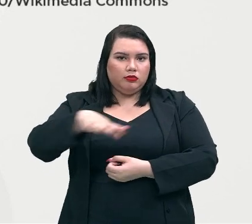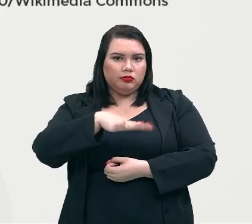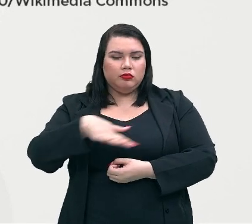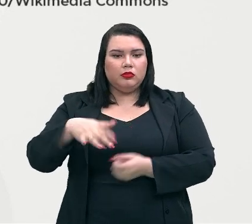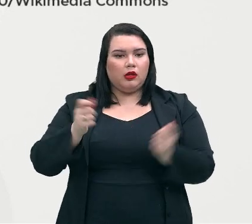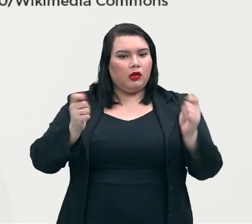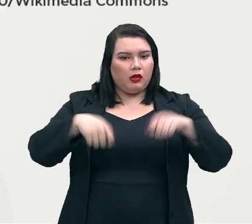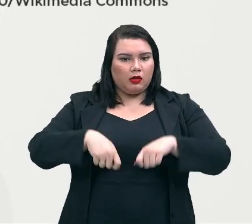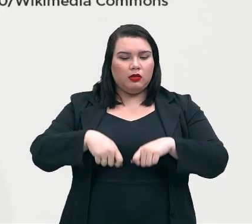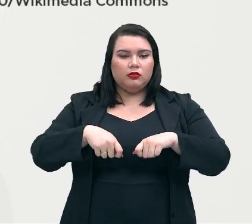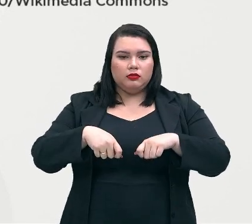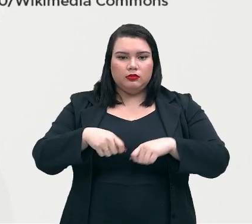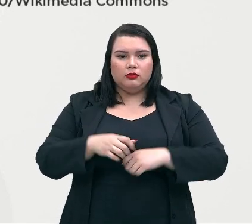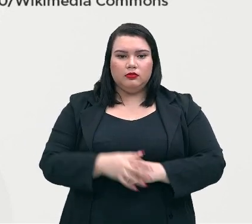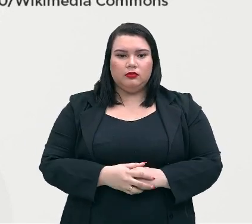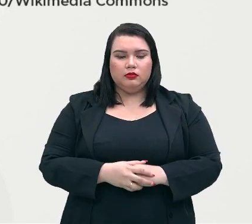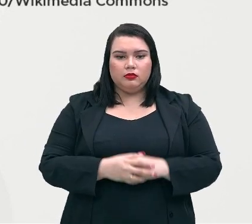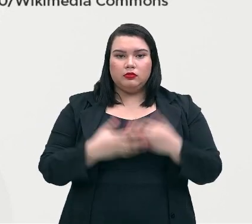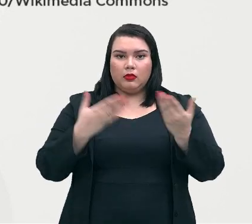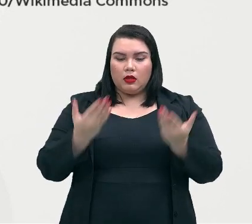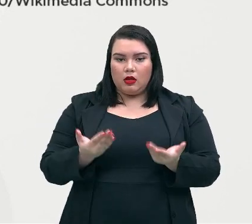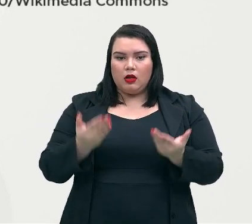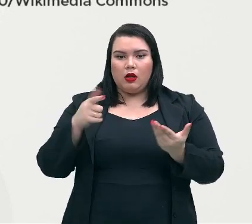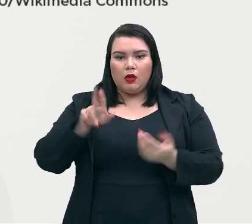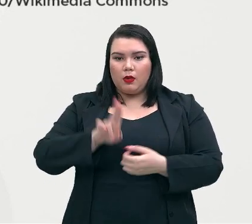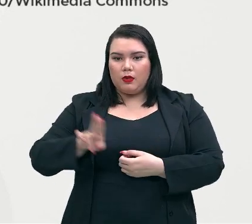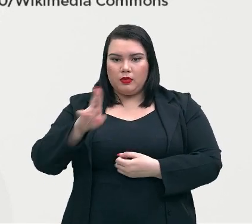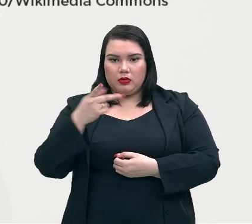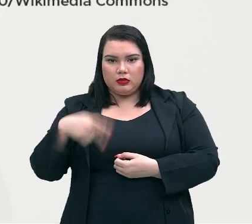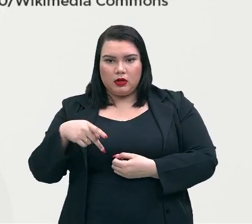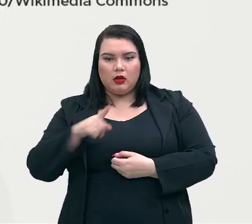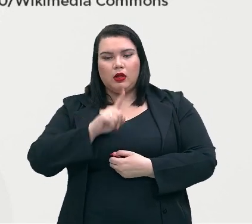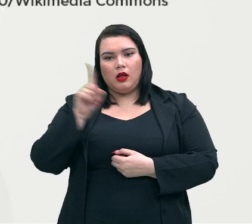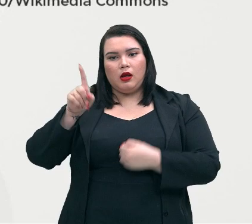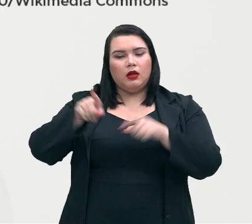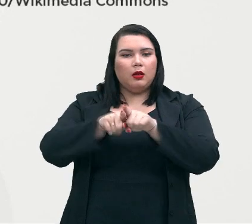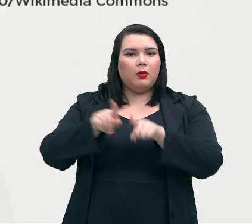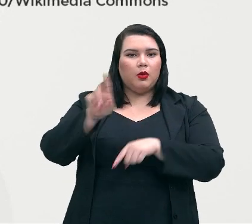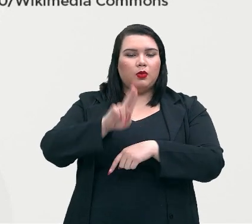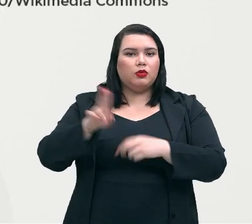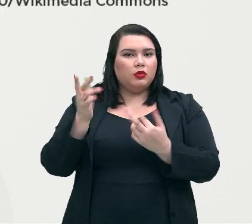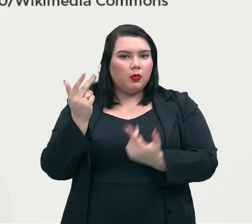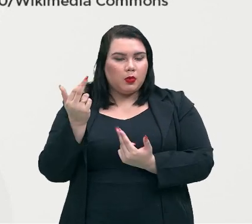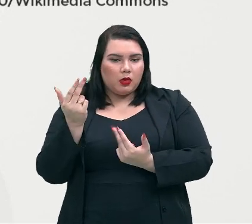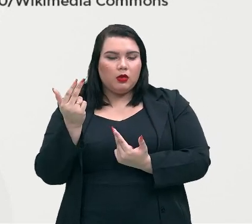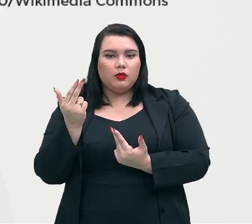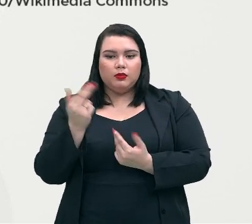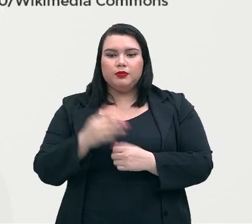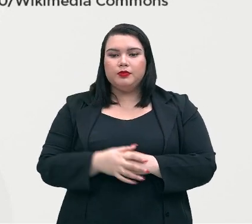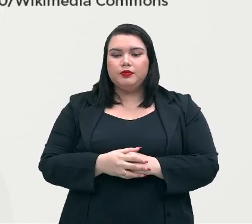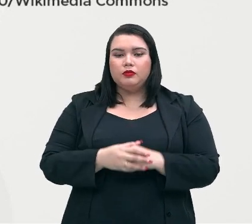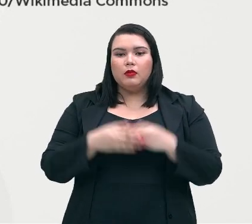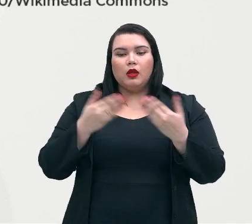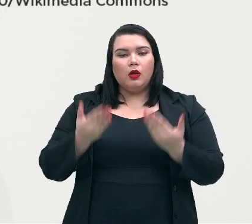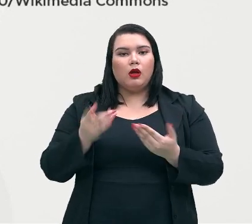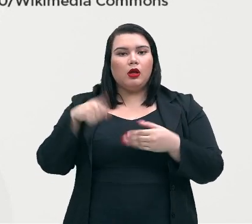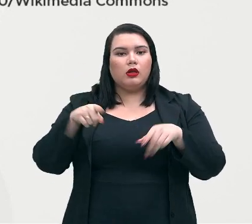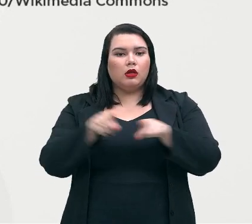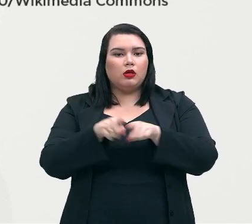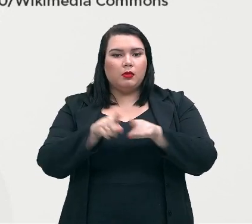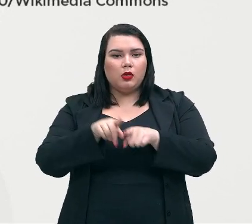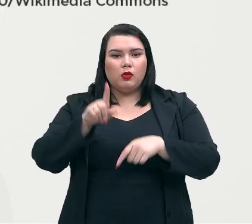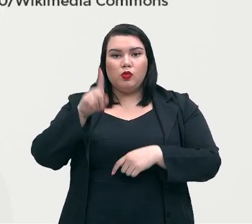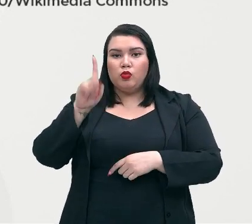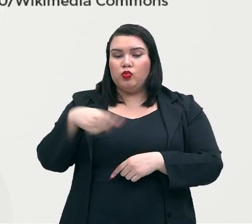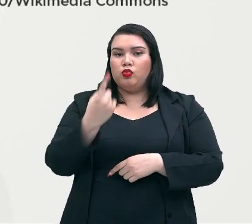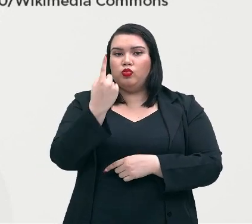mesma situação que a gente utiliza os nossos rios aqui, lá eles também vão utilizar, tá? E vai ser o único rio